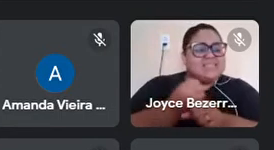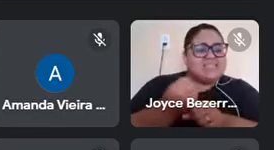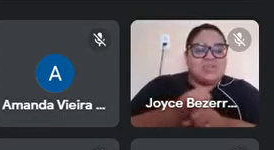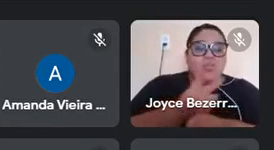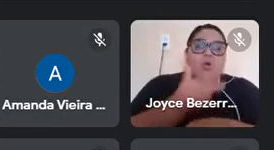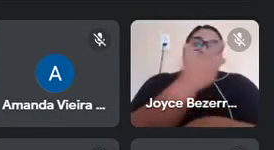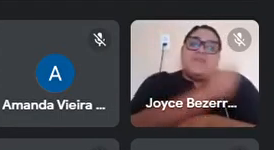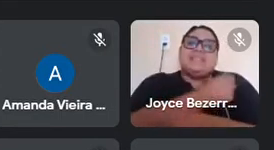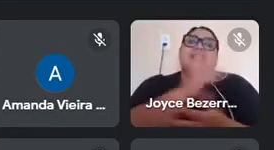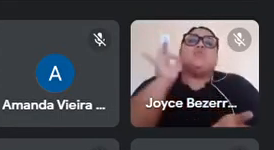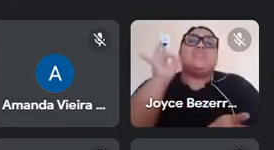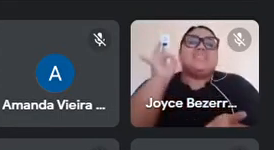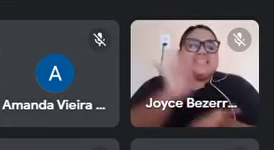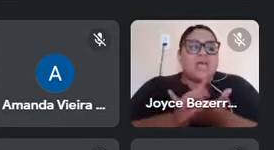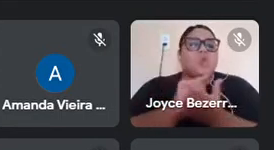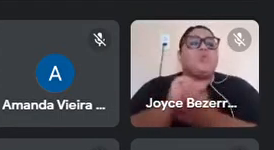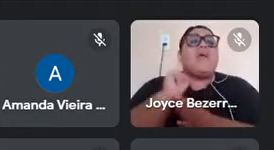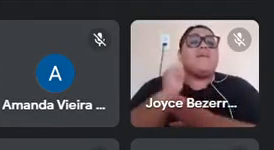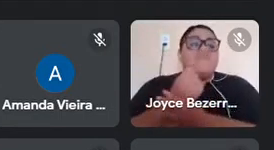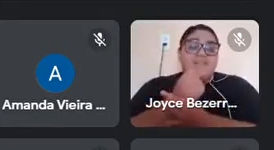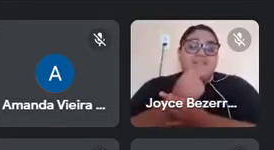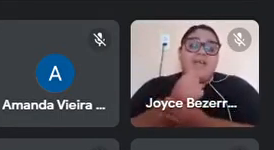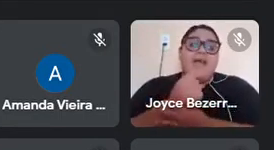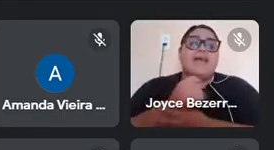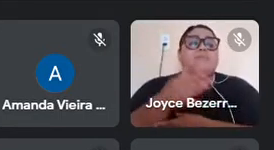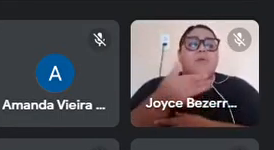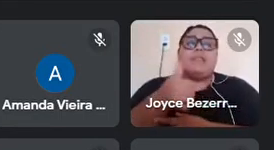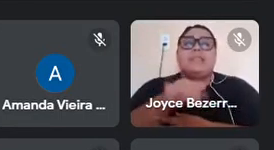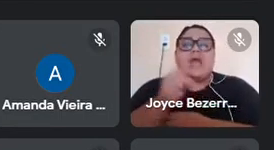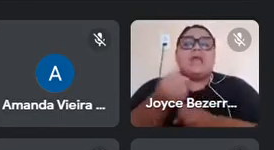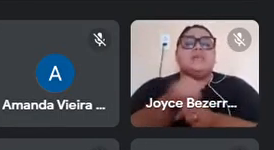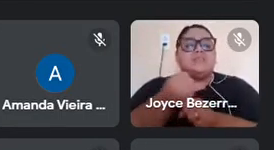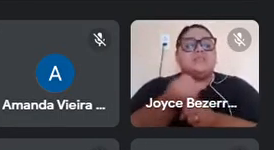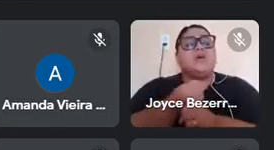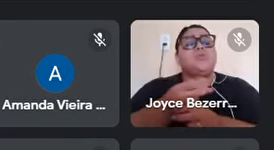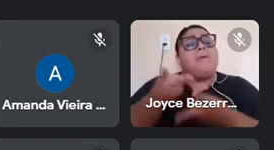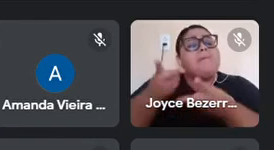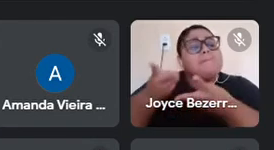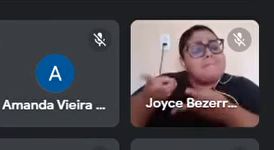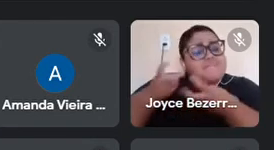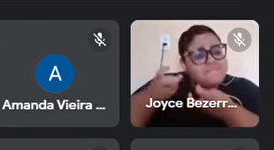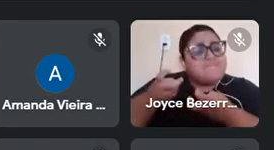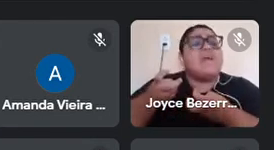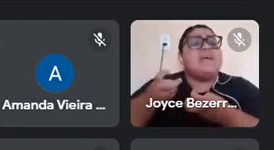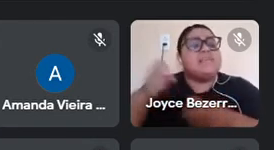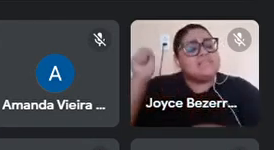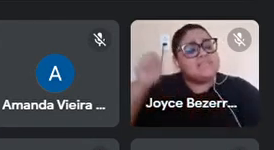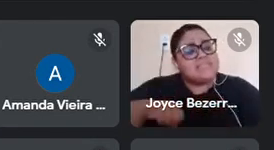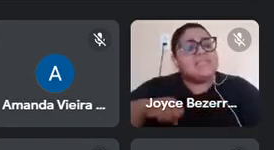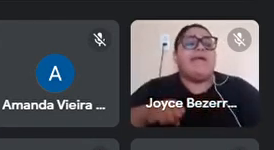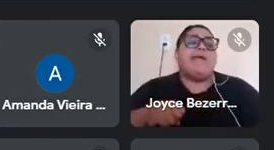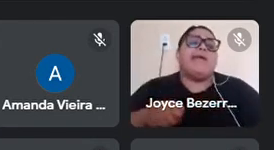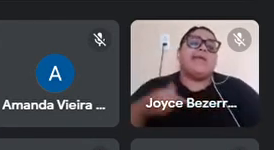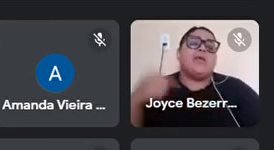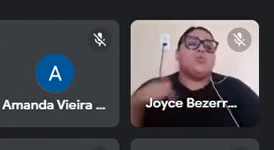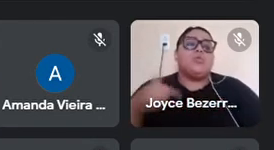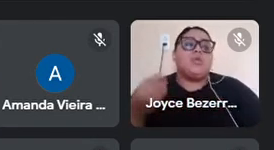fato eficaz, ela leva em torno de 10 anos, e aí a gente vê que essa vacina que é aplicada, ela praticamente não